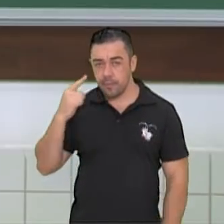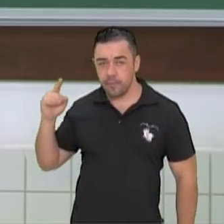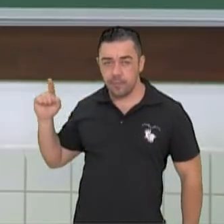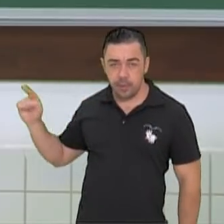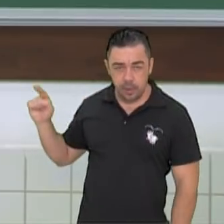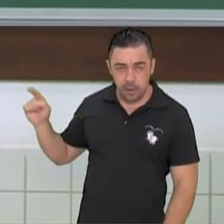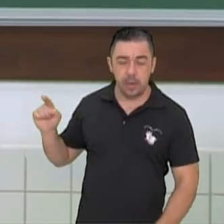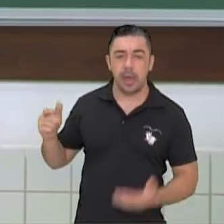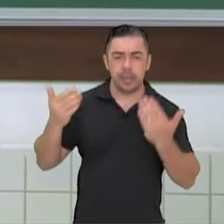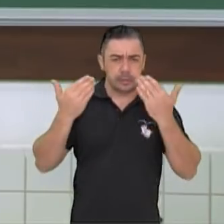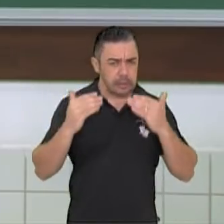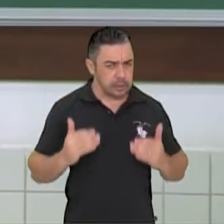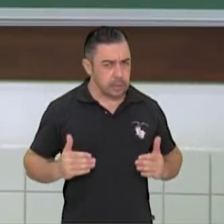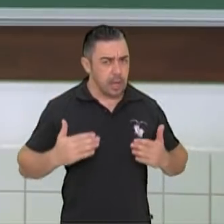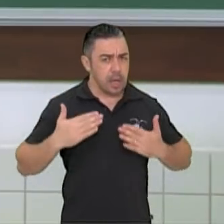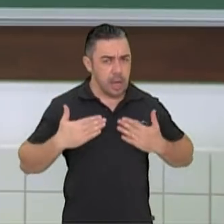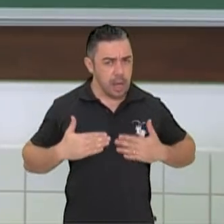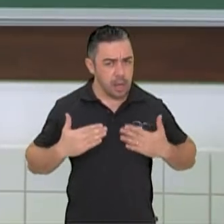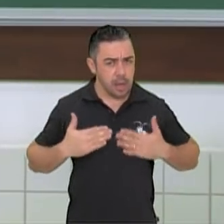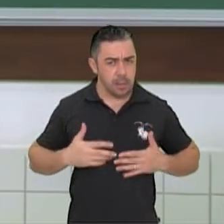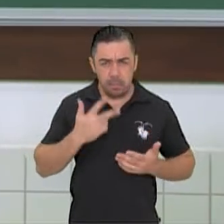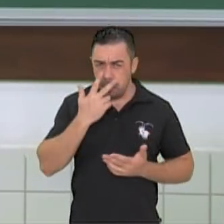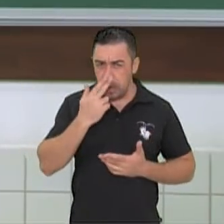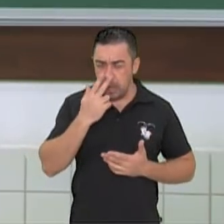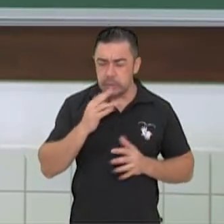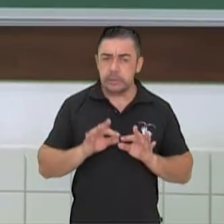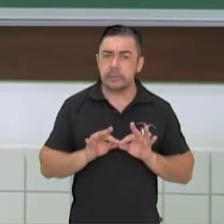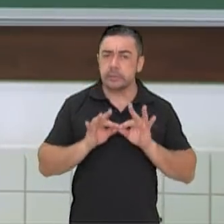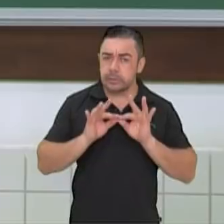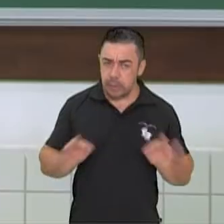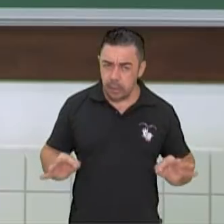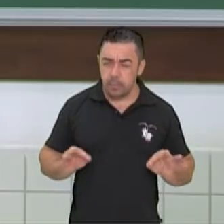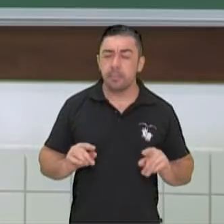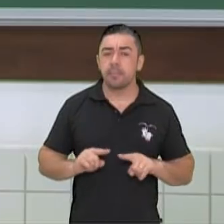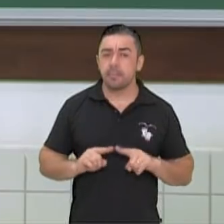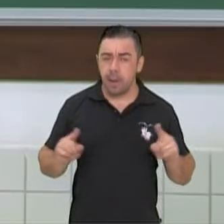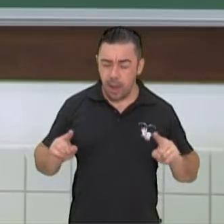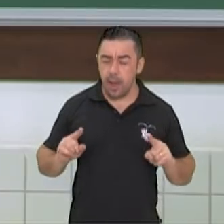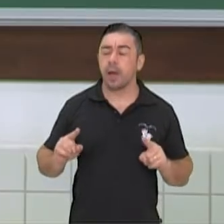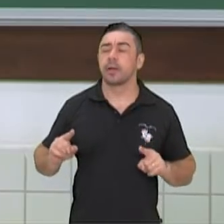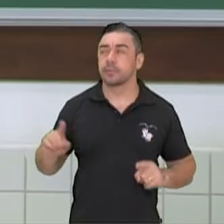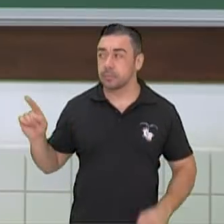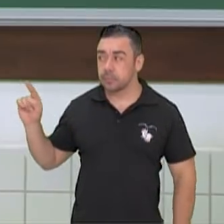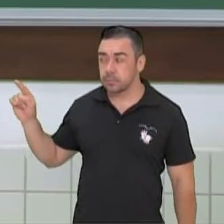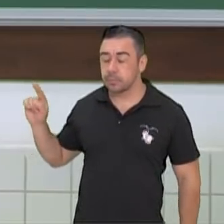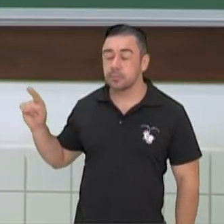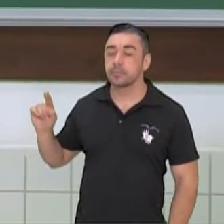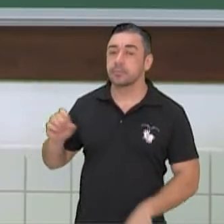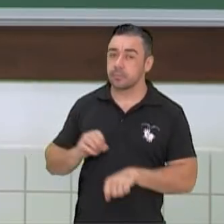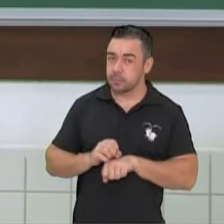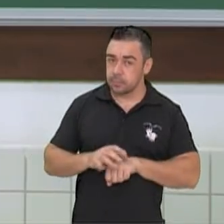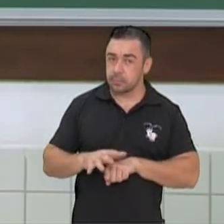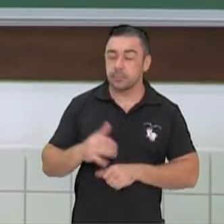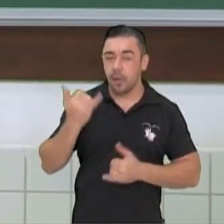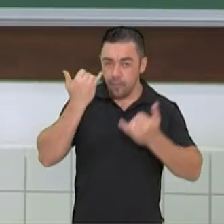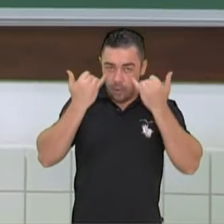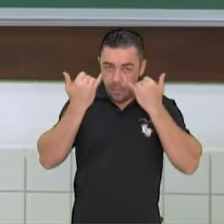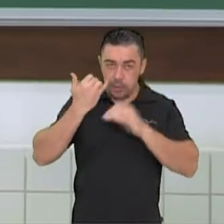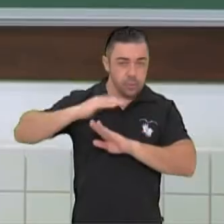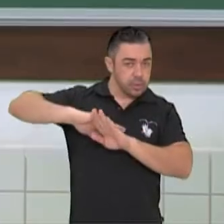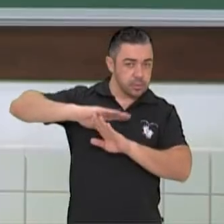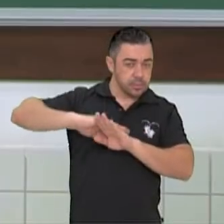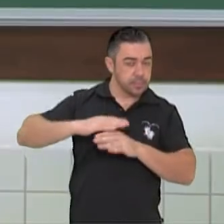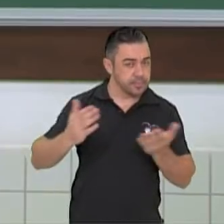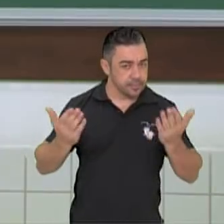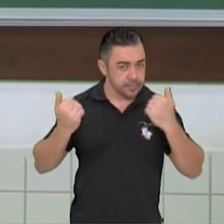com bastante calma o que parece que é uma imagem simples, né? Mas que pode nos passar muitas informações escondidas por ela.